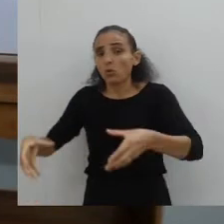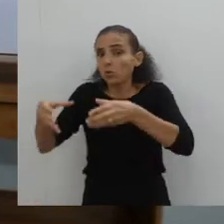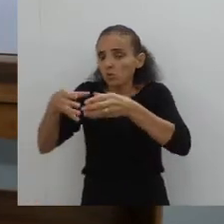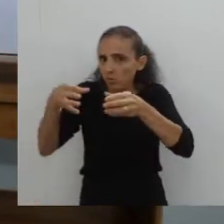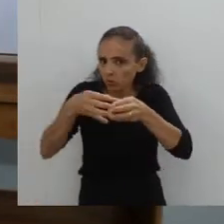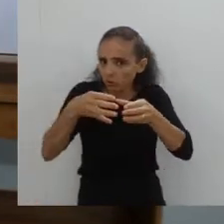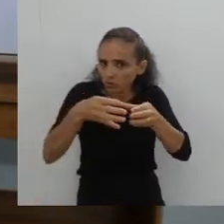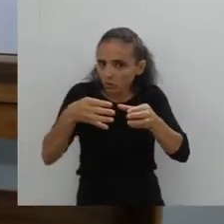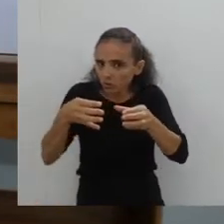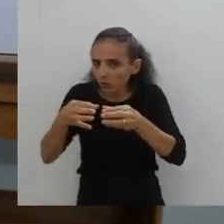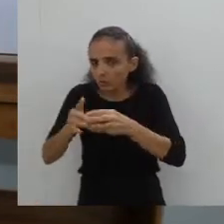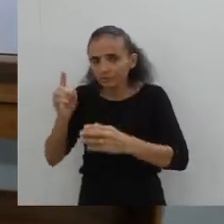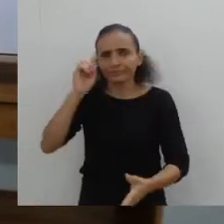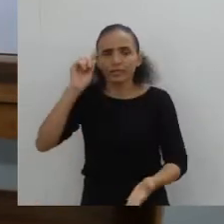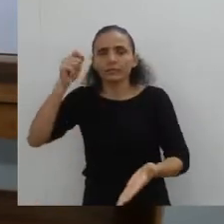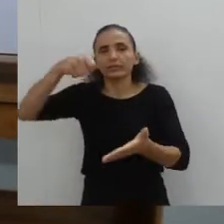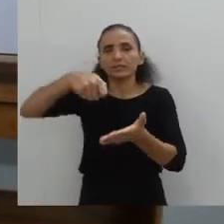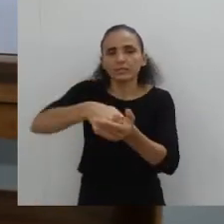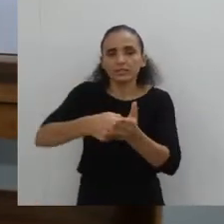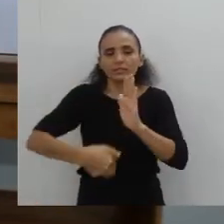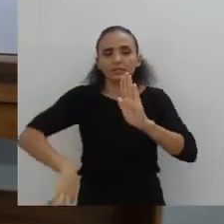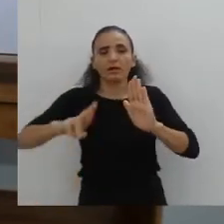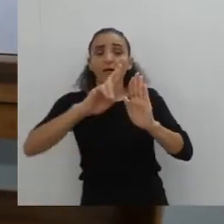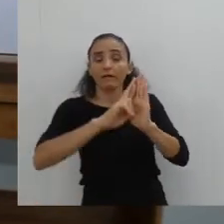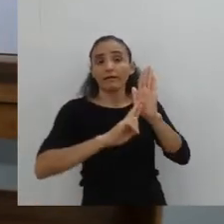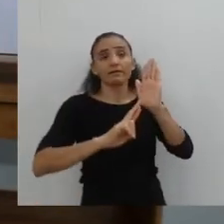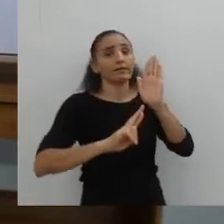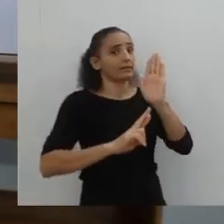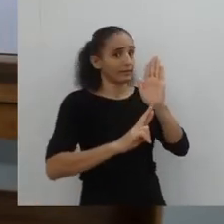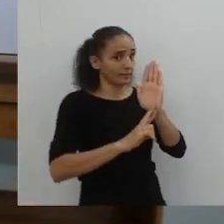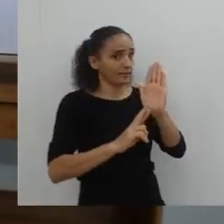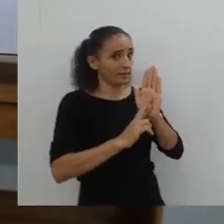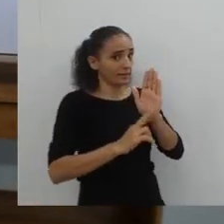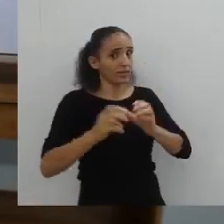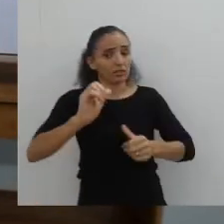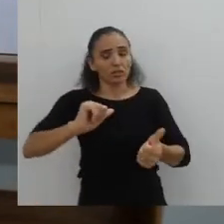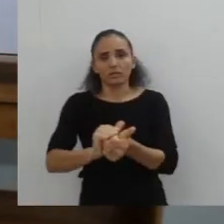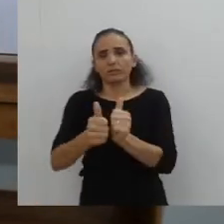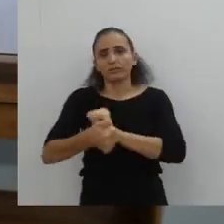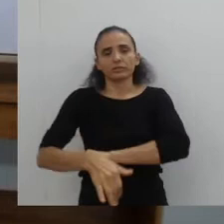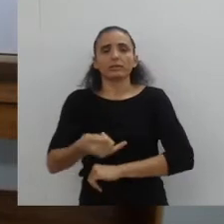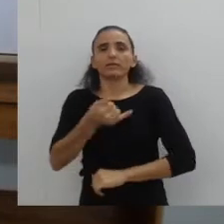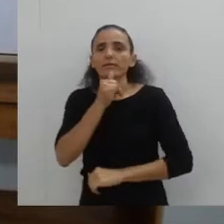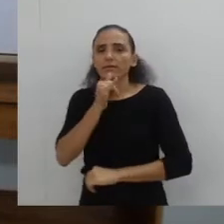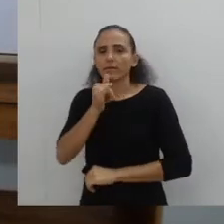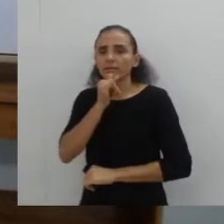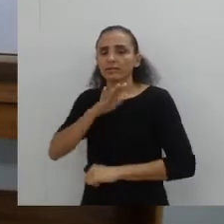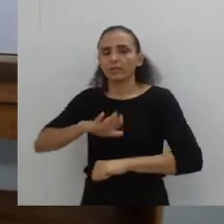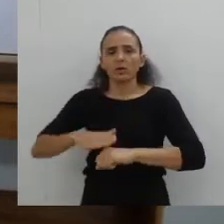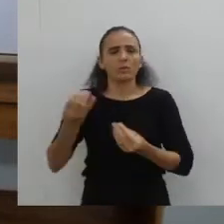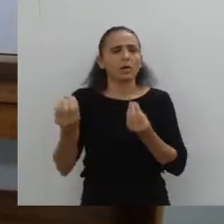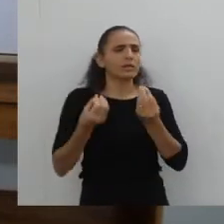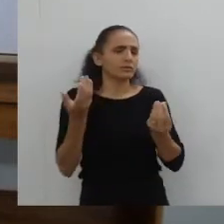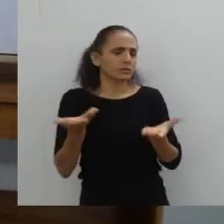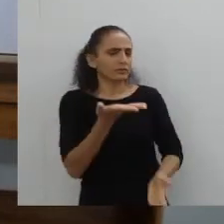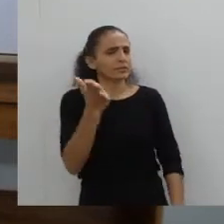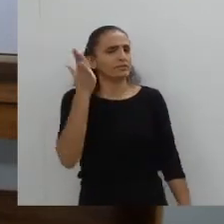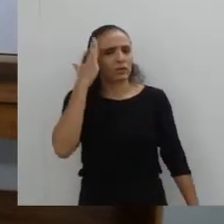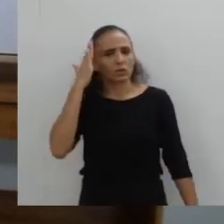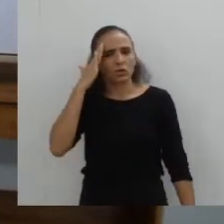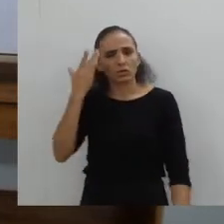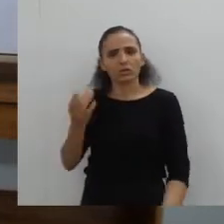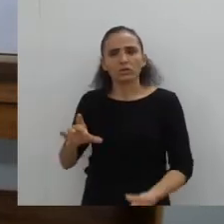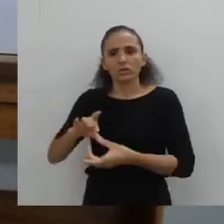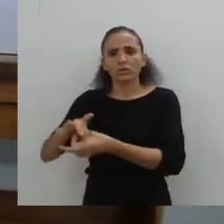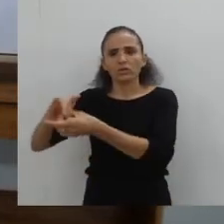instituições decidem o que é que vai acontecer em relação àquele esporte. Eu vou te dar um exemplo, o mais comum, acredito que você vai conhecer.